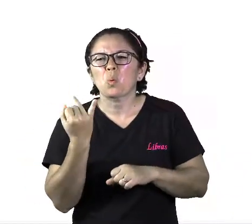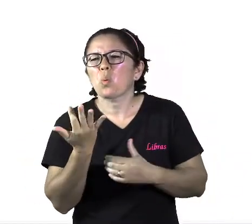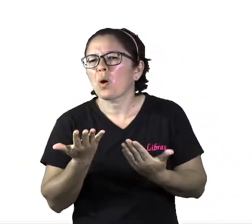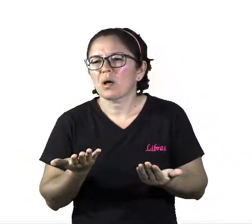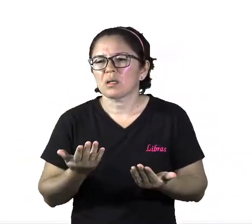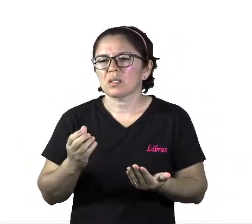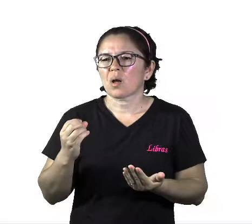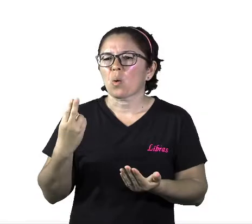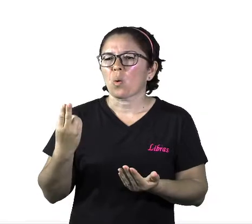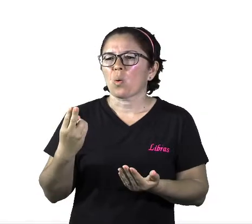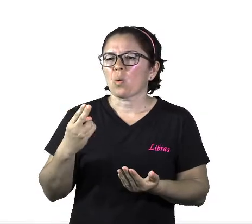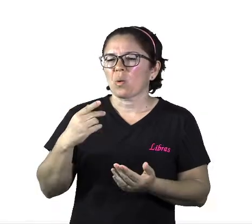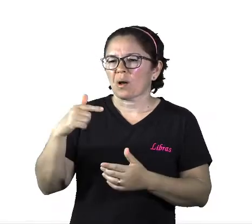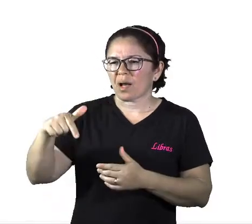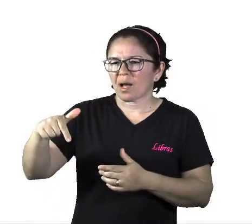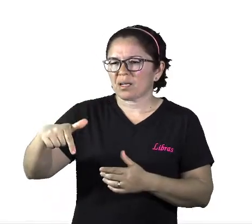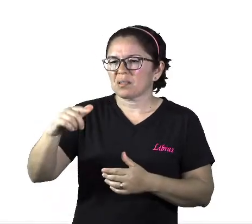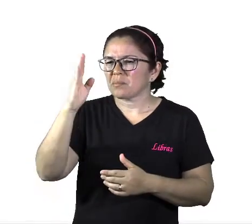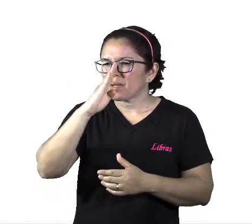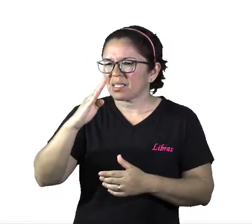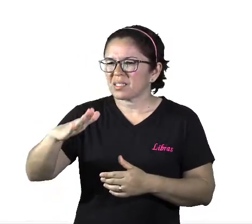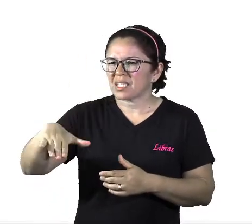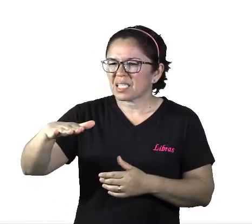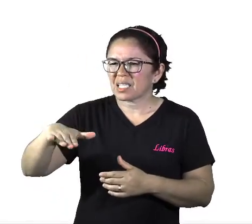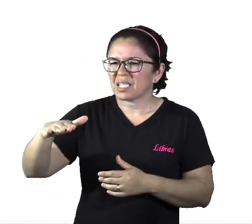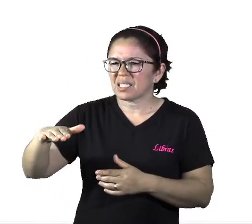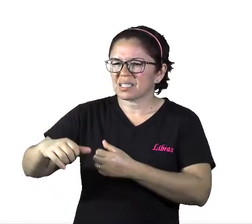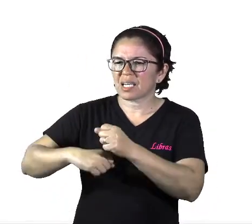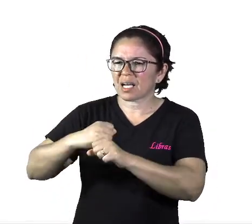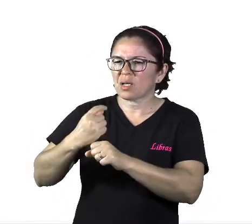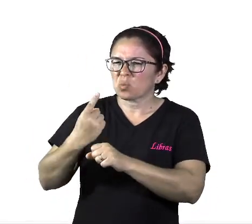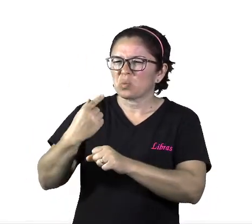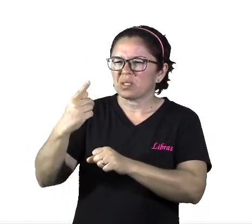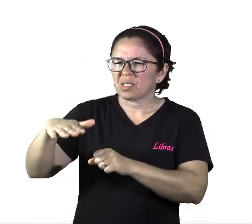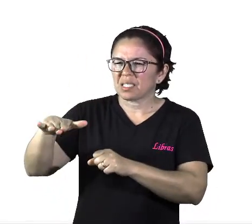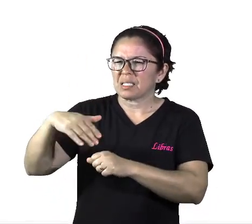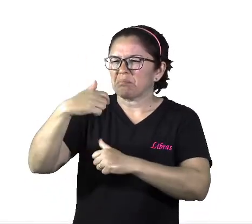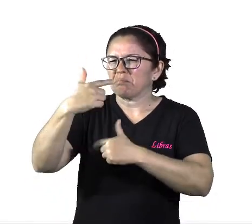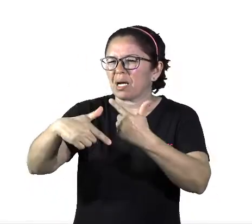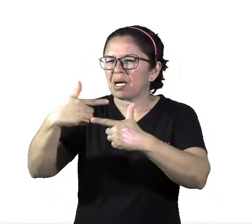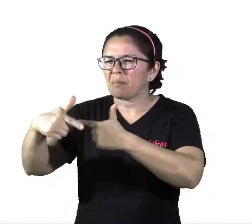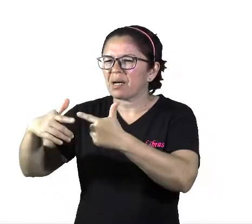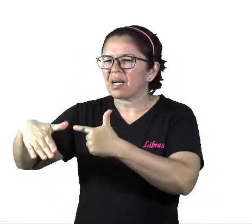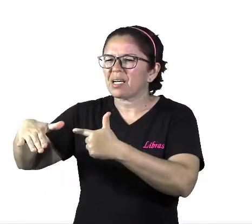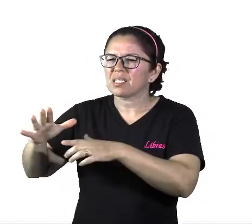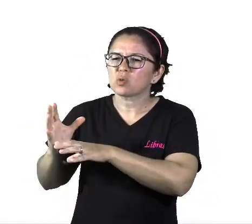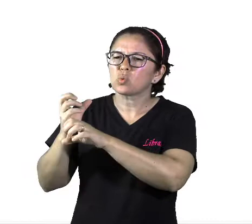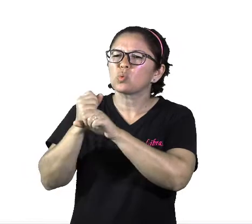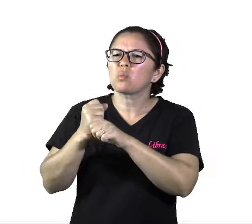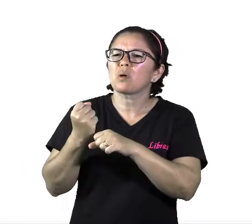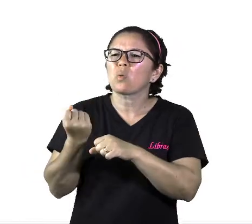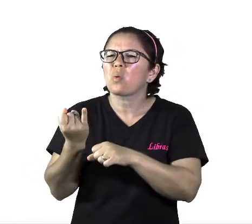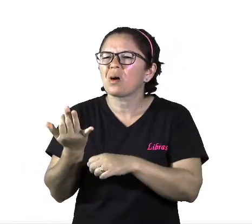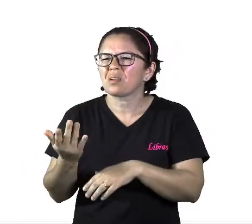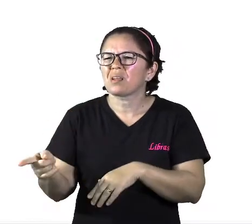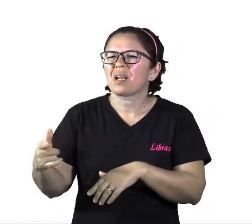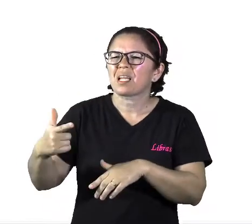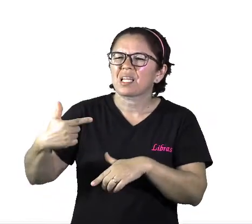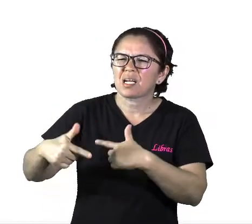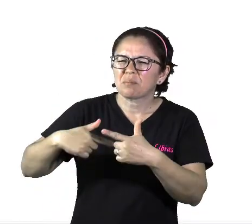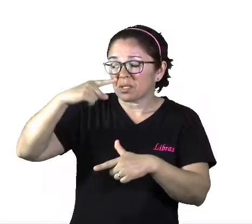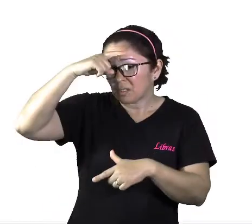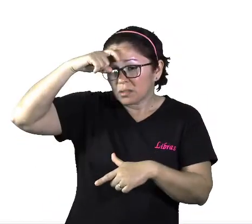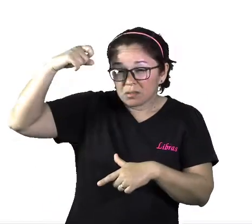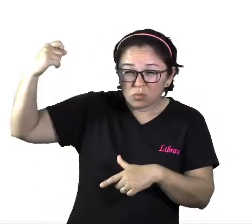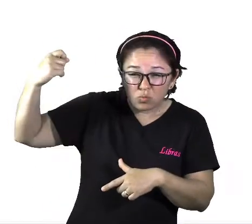né? Com serviços difíceis, com serviços debaixo do sol quente, tá bom? Dados estatísticos relacionados aos